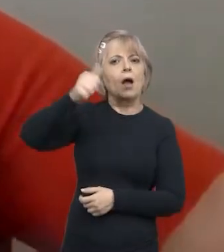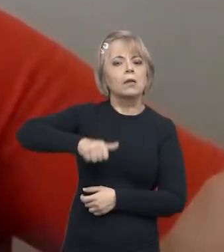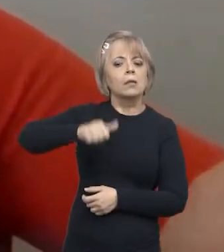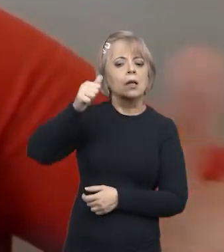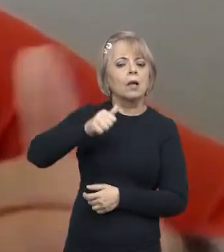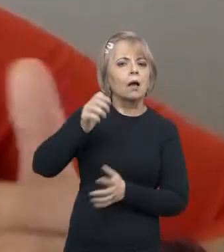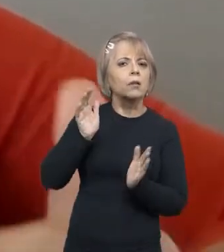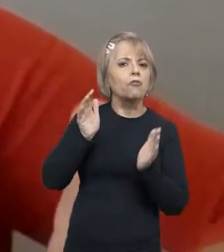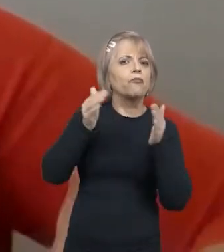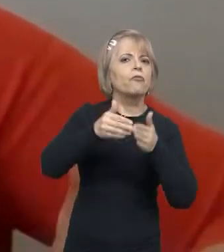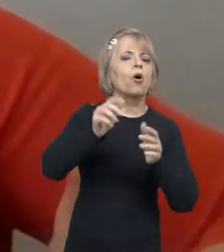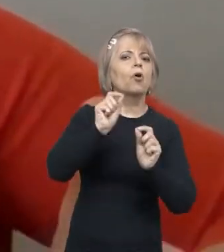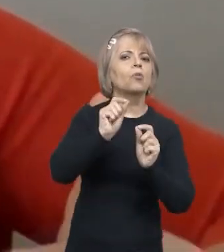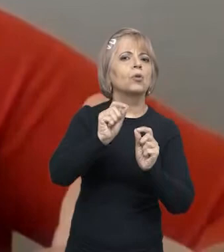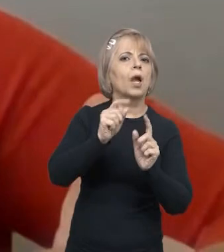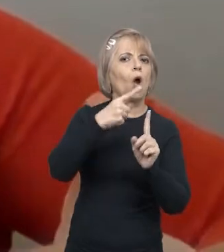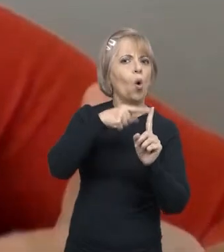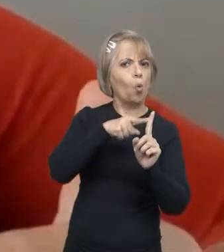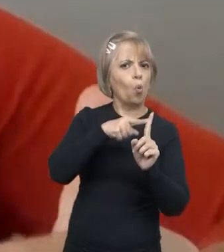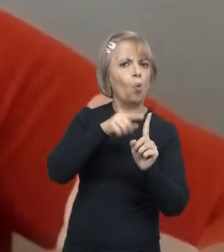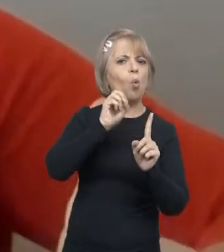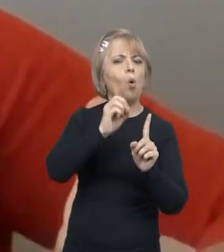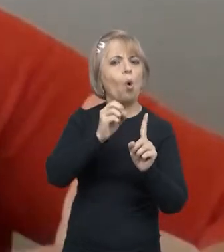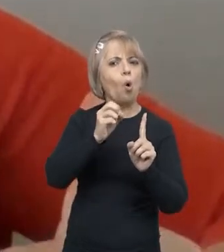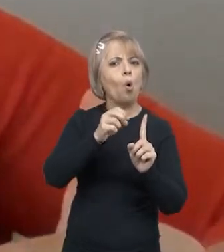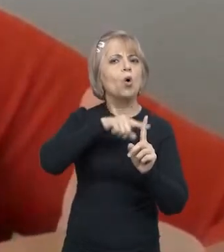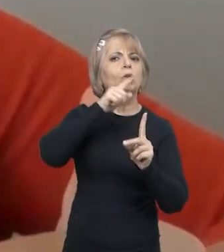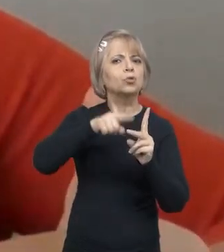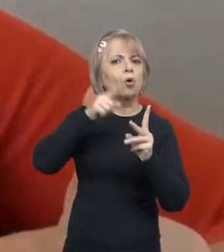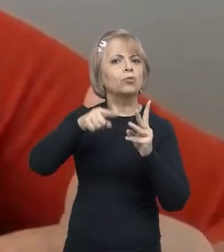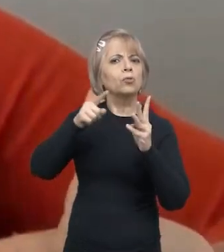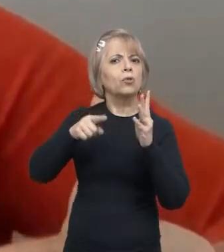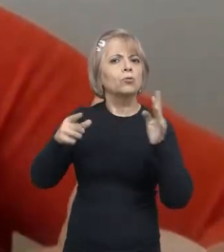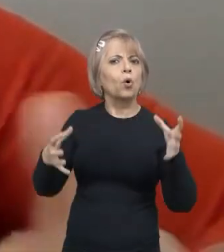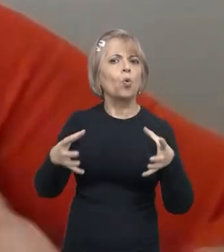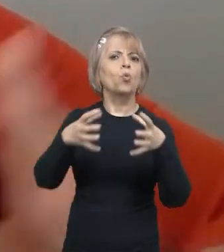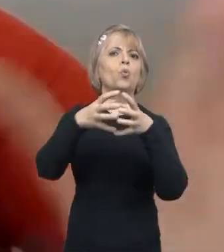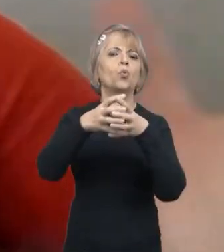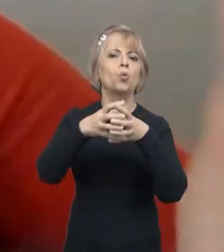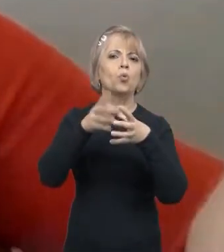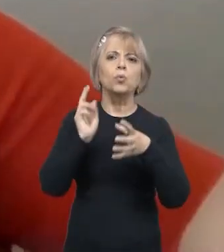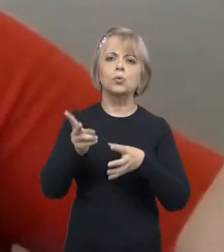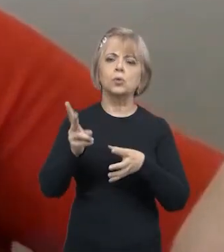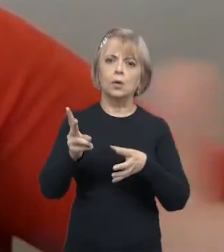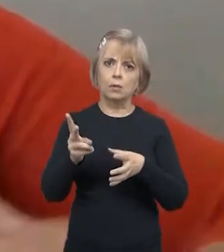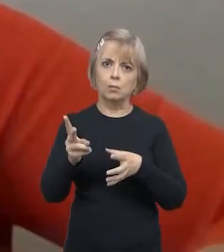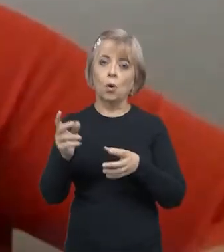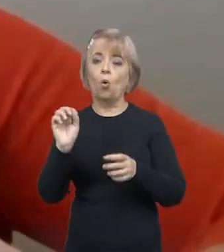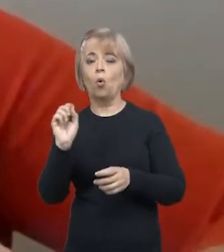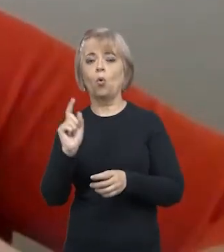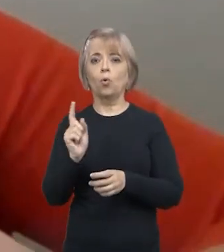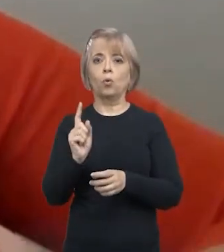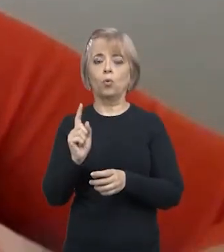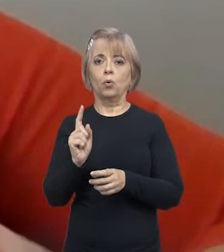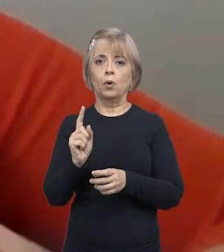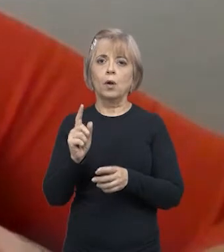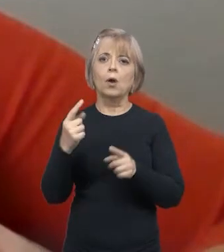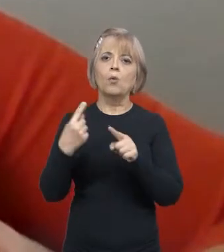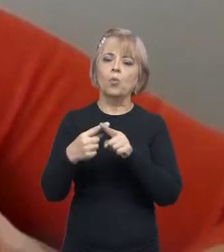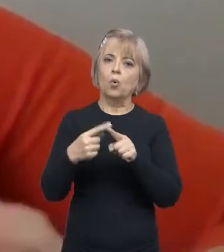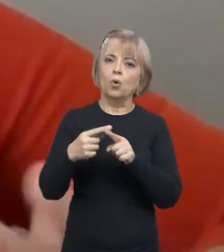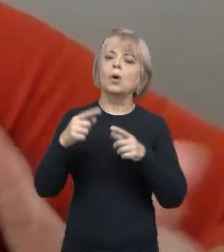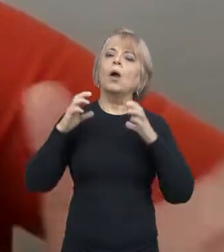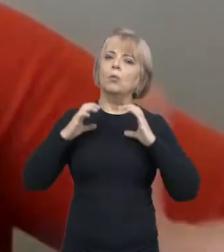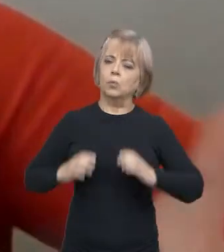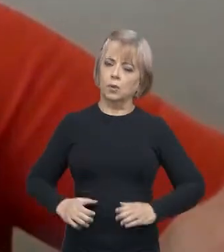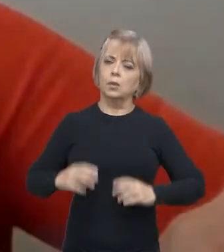esse foco. Nós temos que verificar se aquele problema se repete com outros consumidores, se ele realmente é coletivo e ele enseja a atuação do Ministério